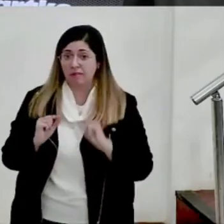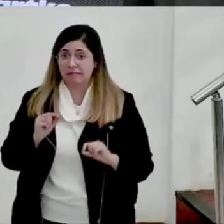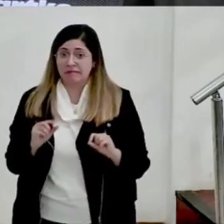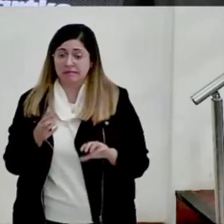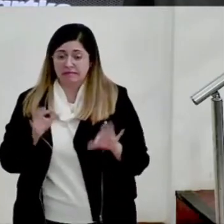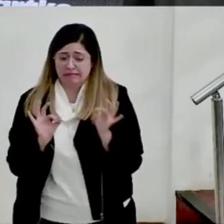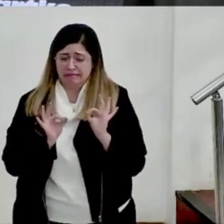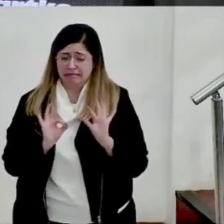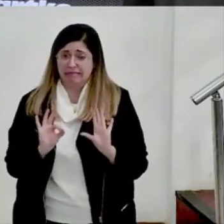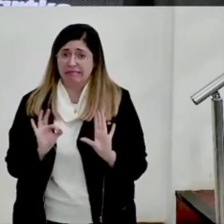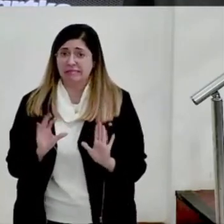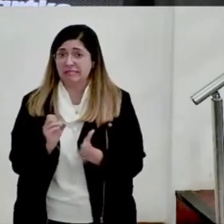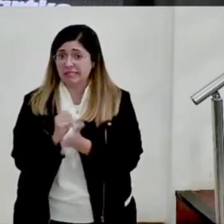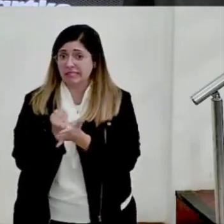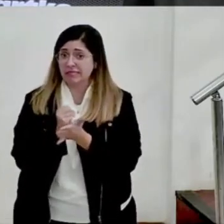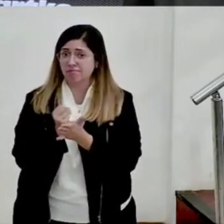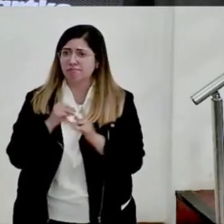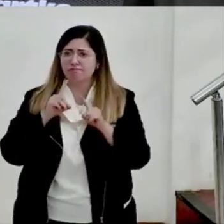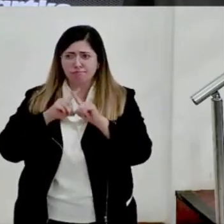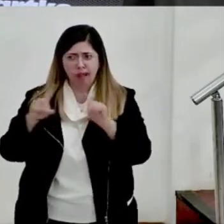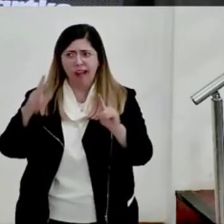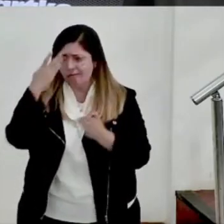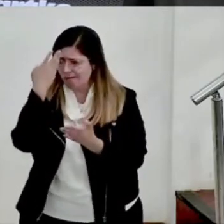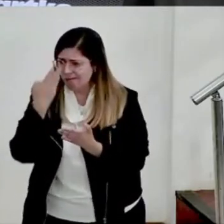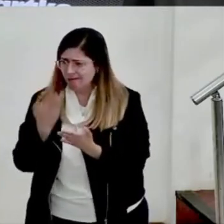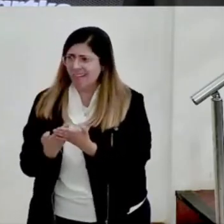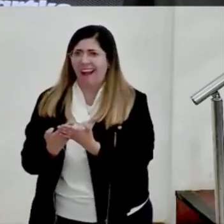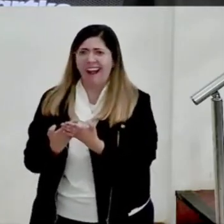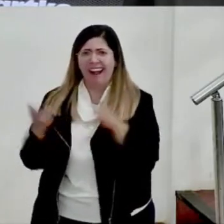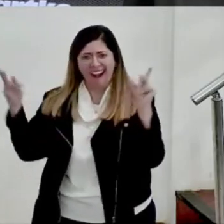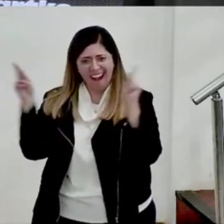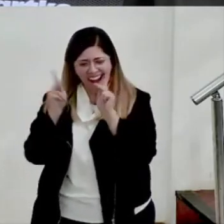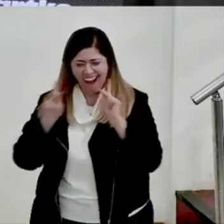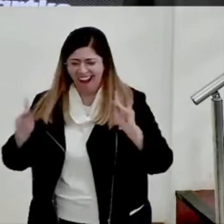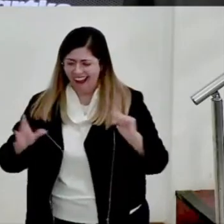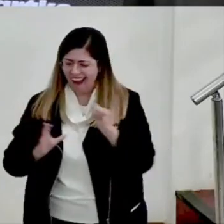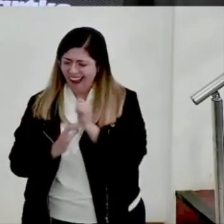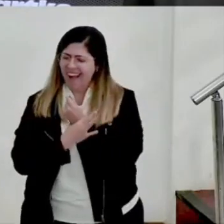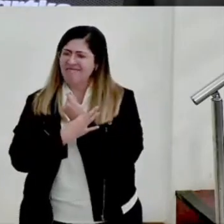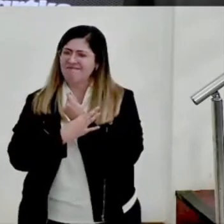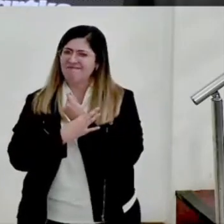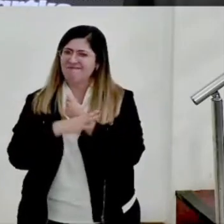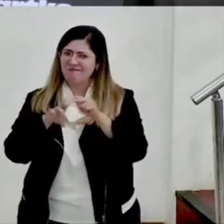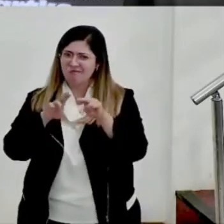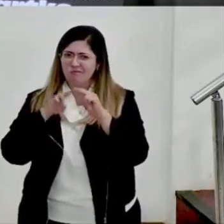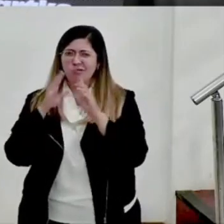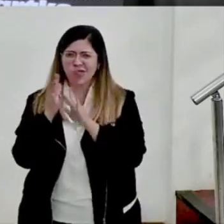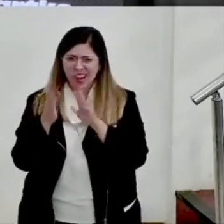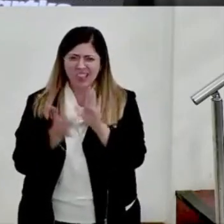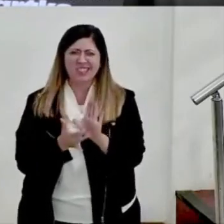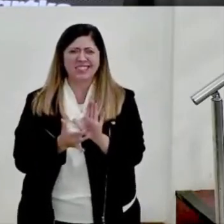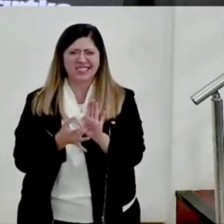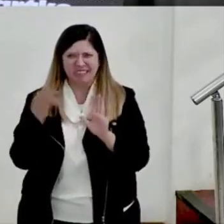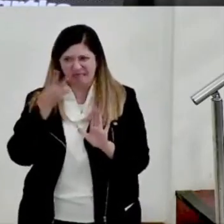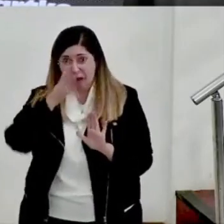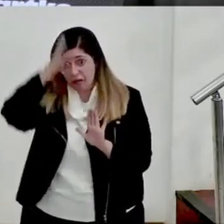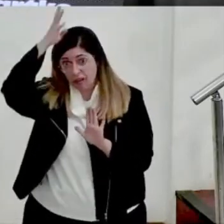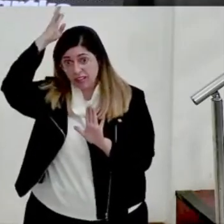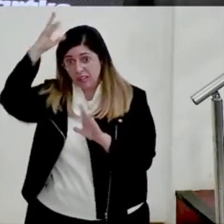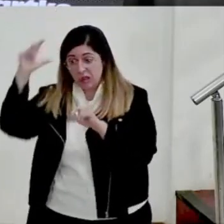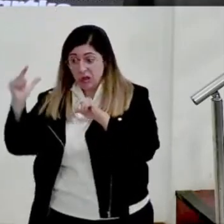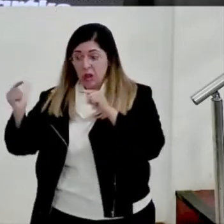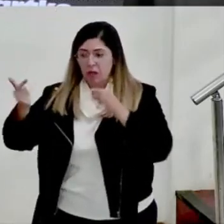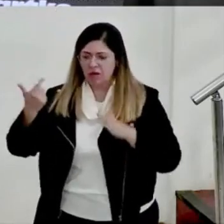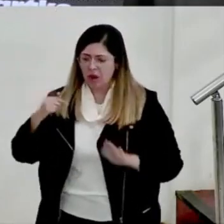qual nós votamos. Desfrutamos da paz e da segurança que os impérios romanos dos nossos dias não